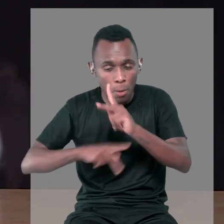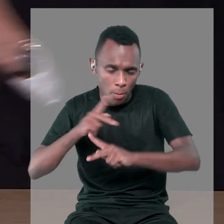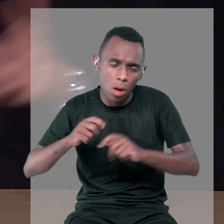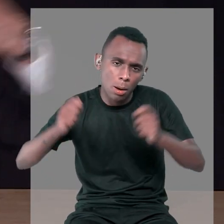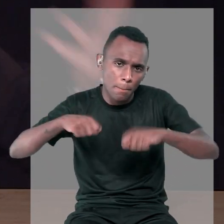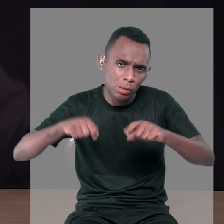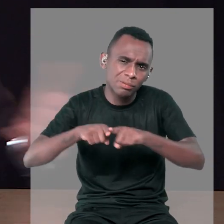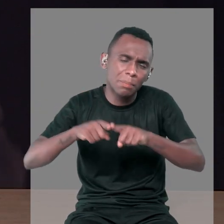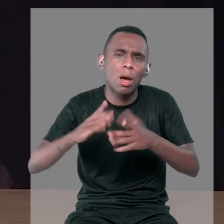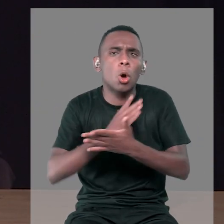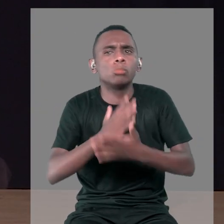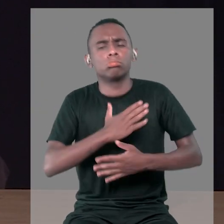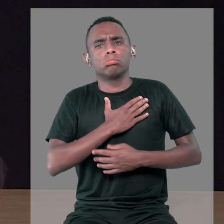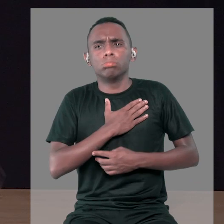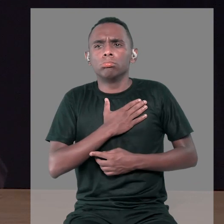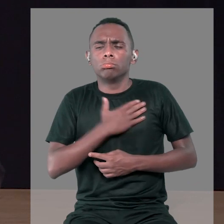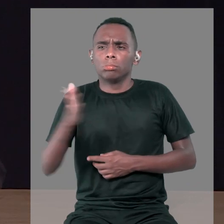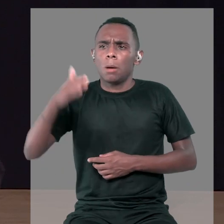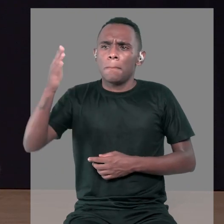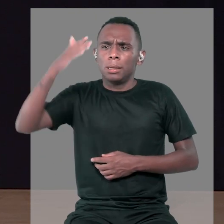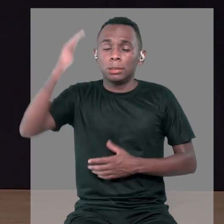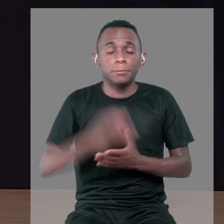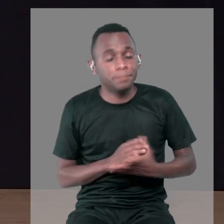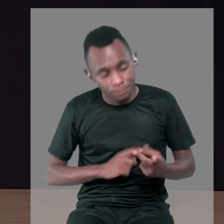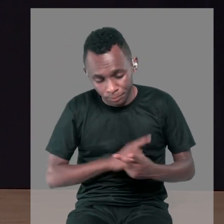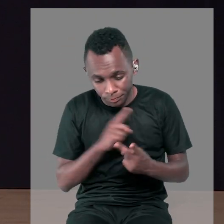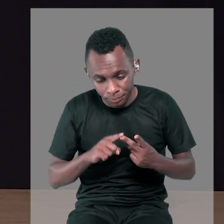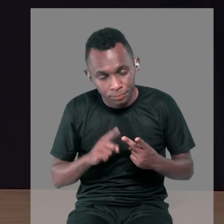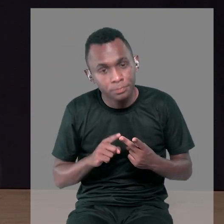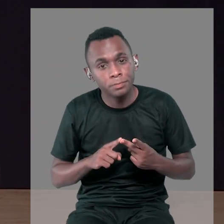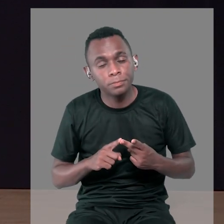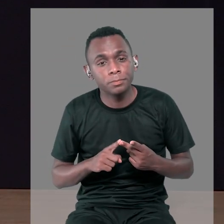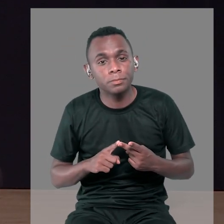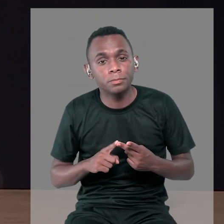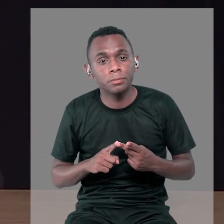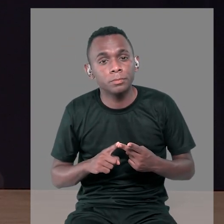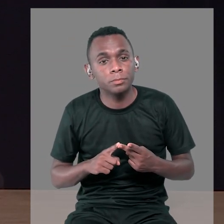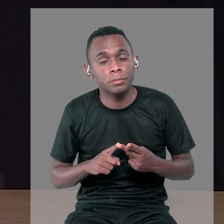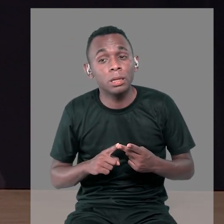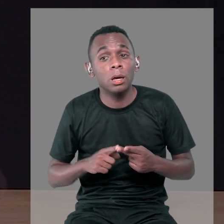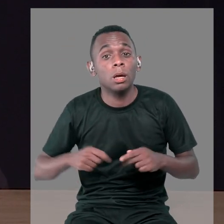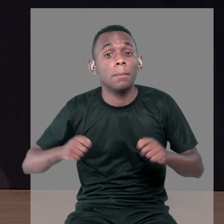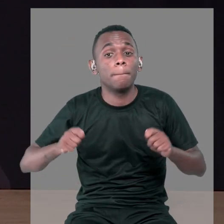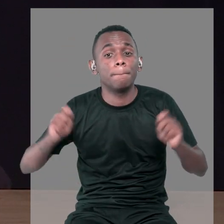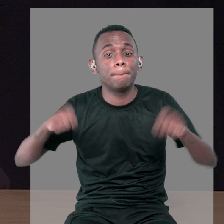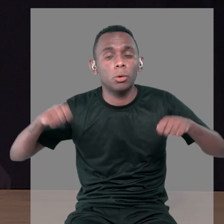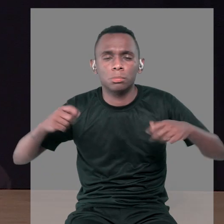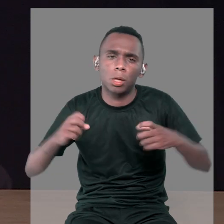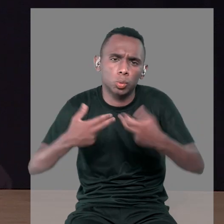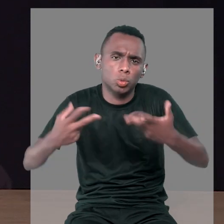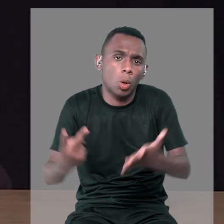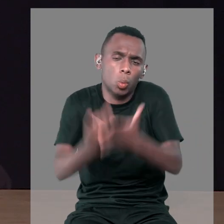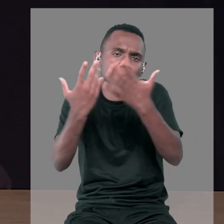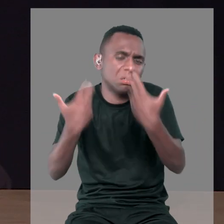ser patriota, enfim. Né? O segundo elemento está o que ele chama de jogo das probabilidades e do acaso, que